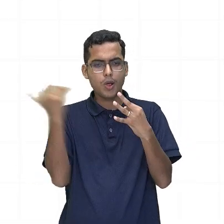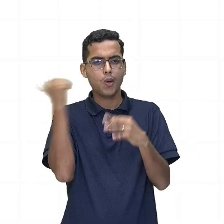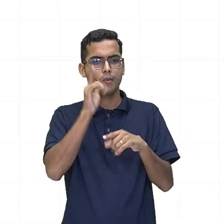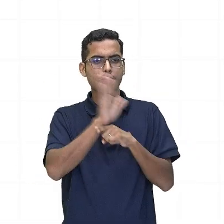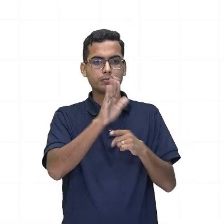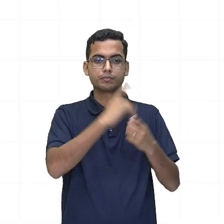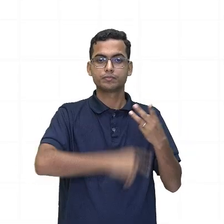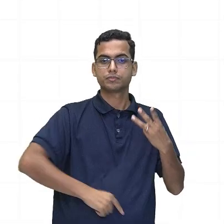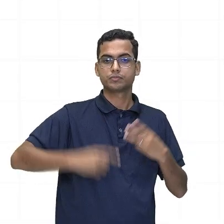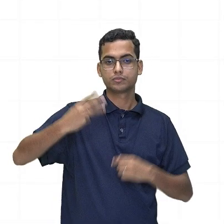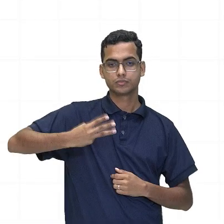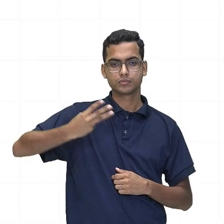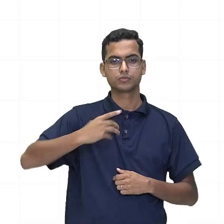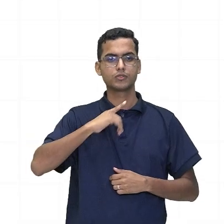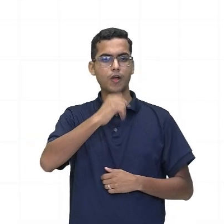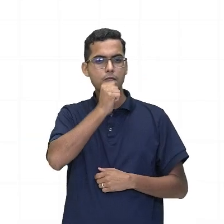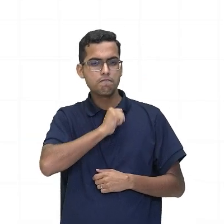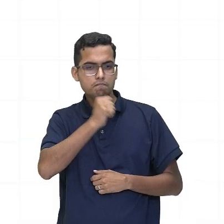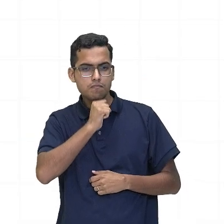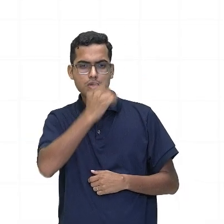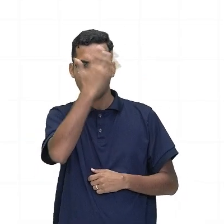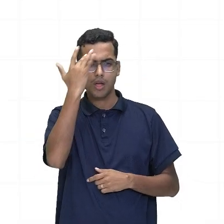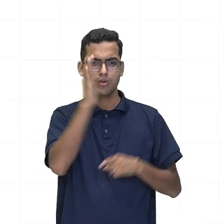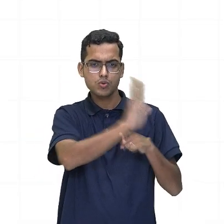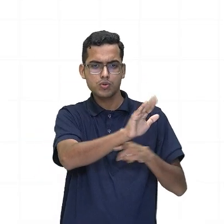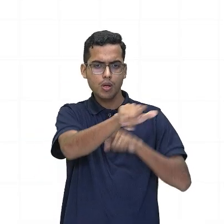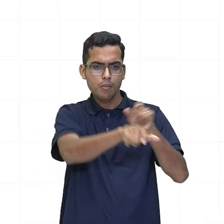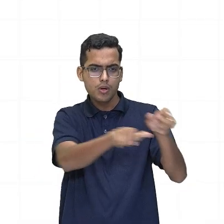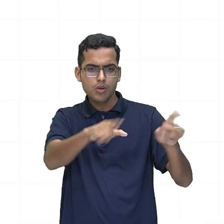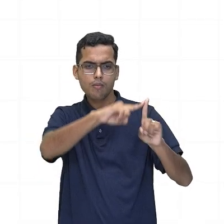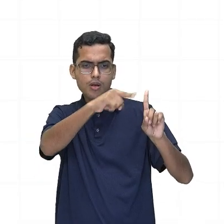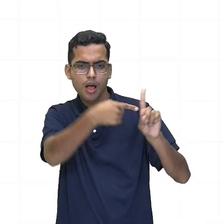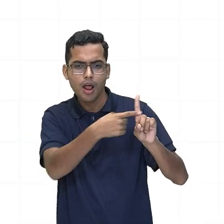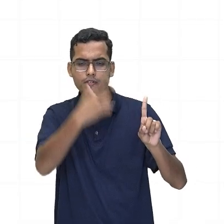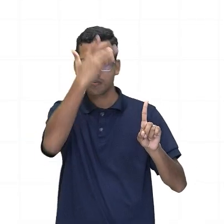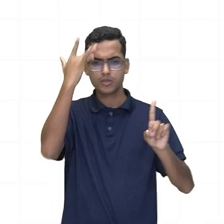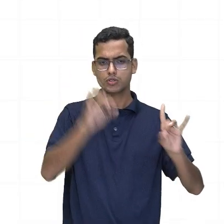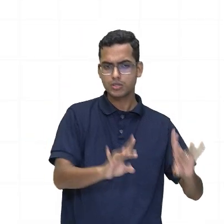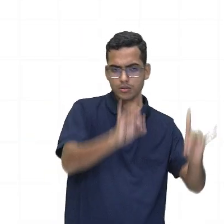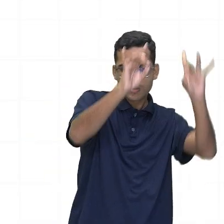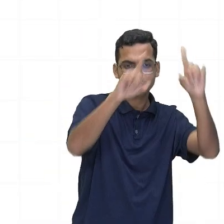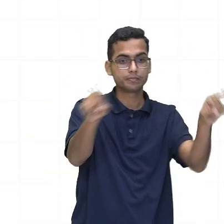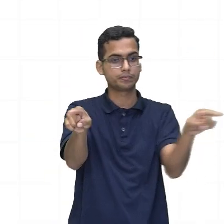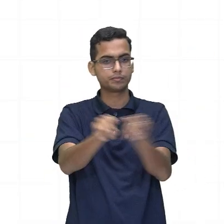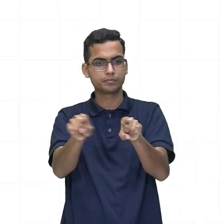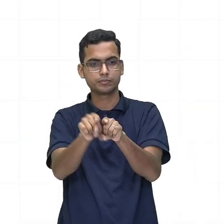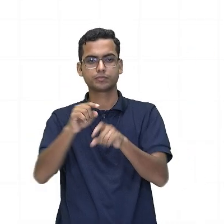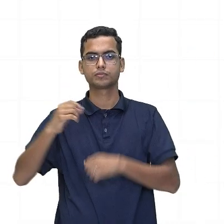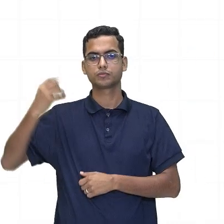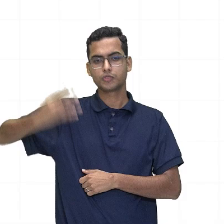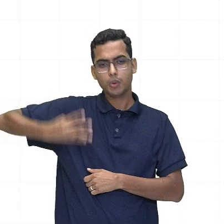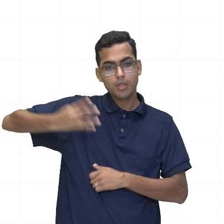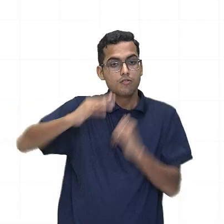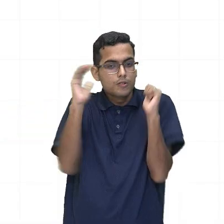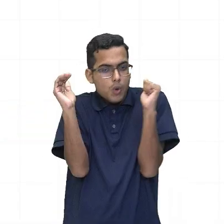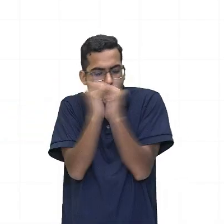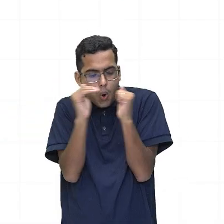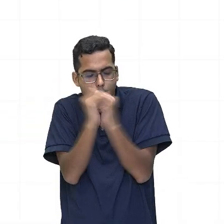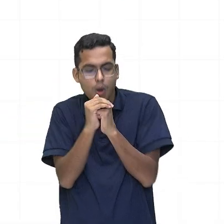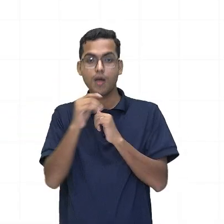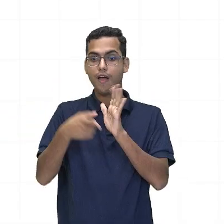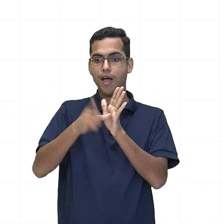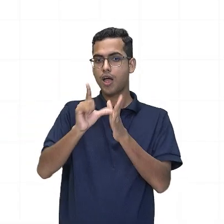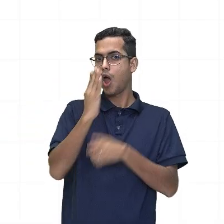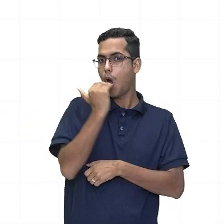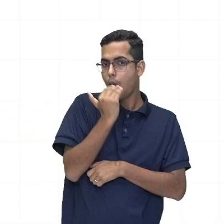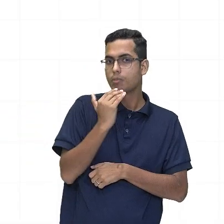especiais, rezar ou orar antes de comer. Olha aí que importante, isso com certeza os avós de vocês ensinam para vocês.